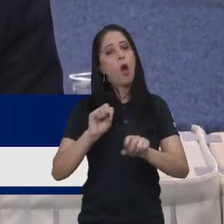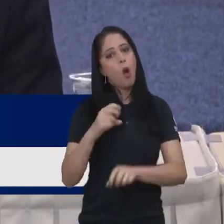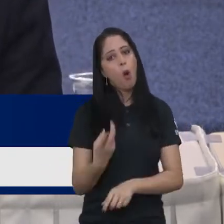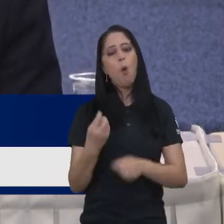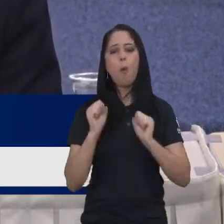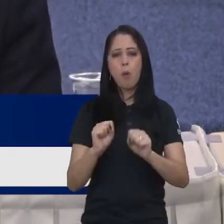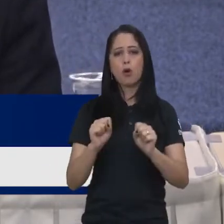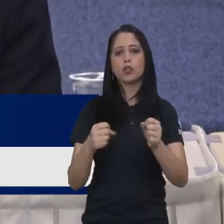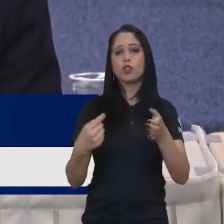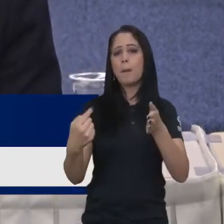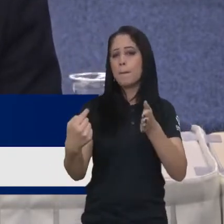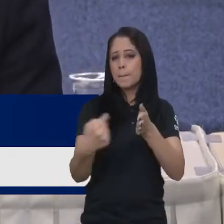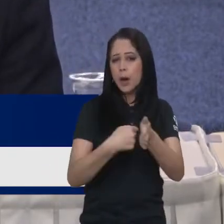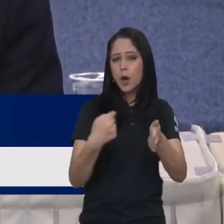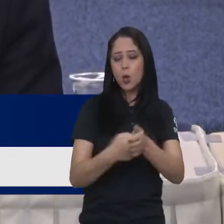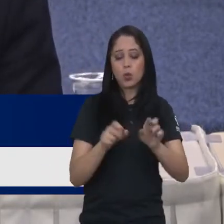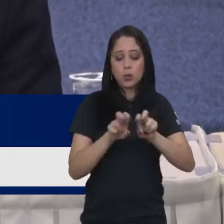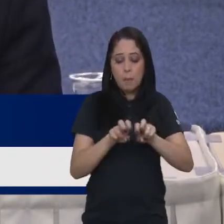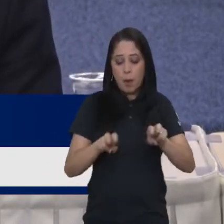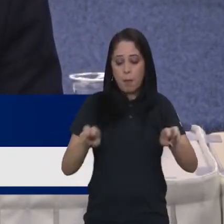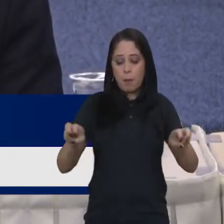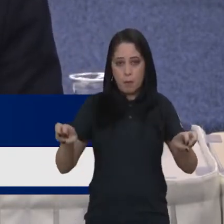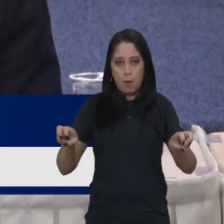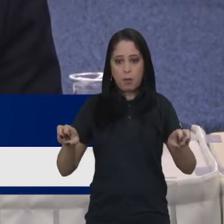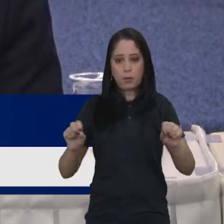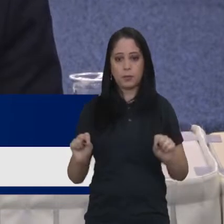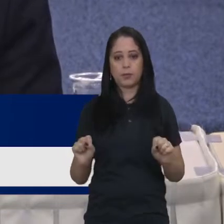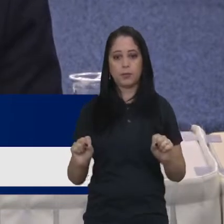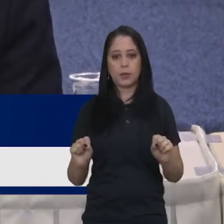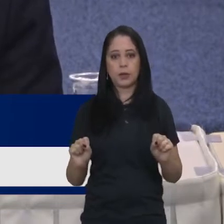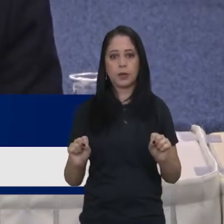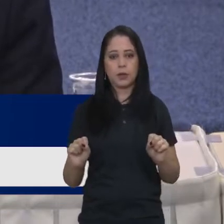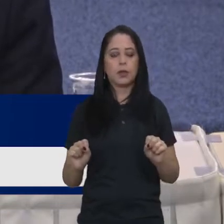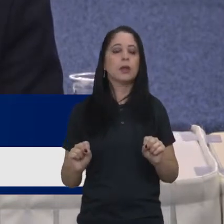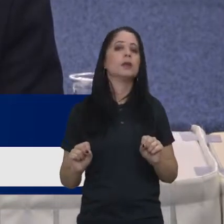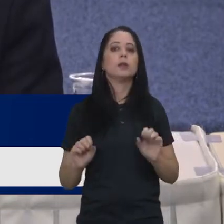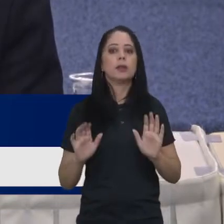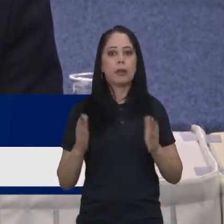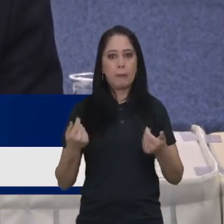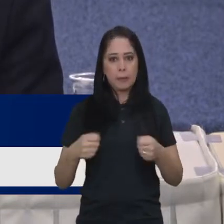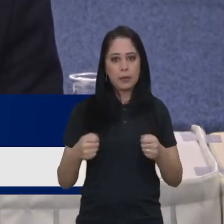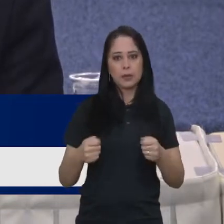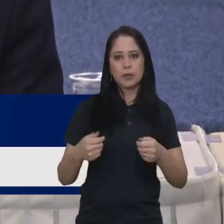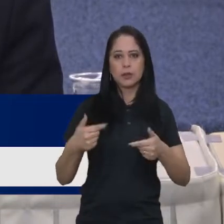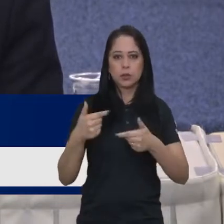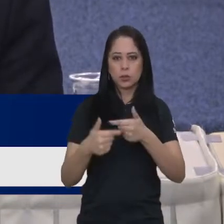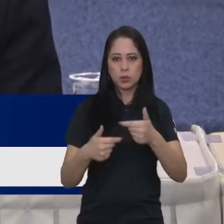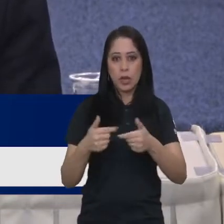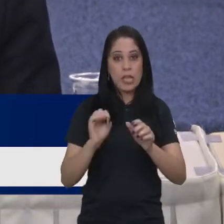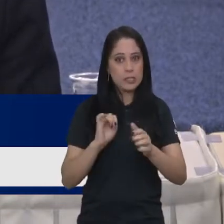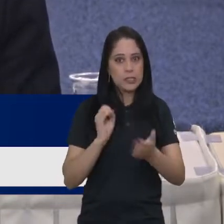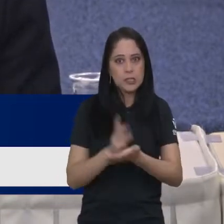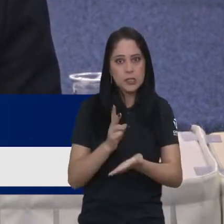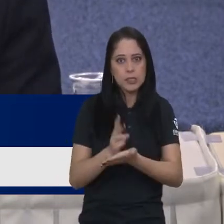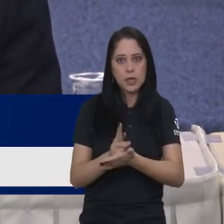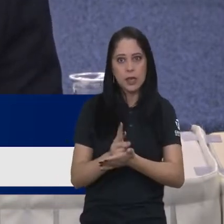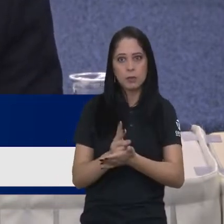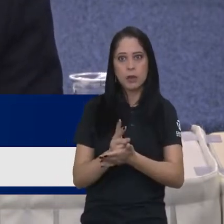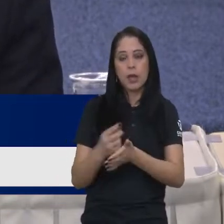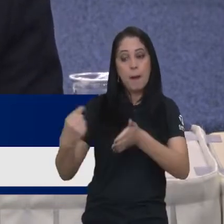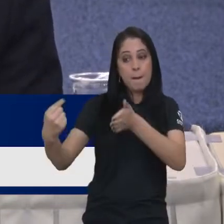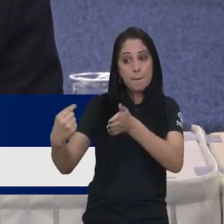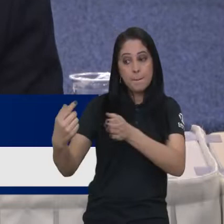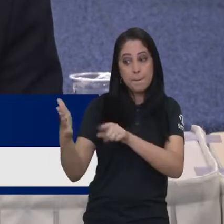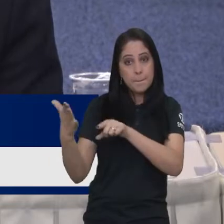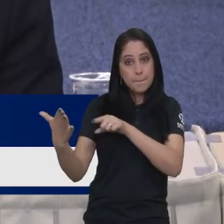a mesa, comissão de estudos. Eu peço para que a gente possa dar celeridade aos trabalhos, né, que a pergunta seja feita em